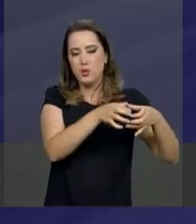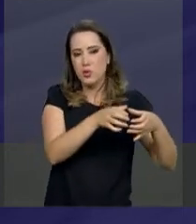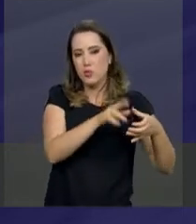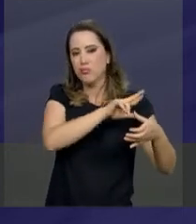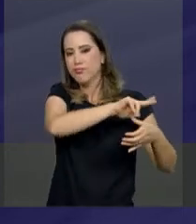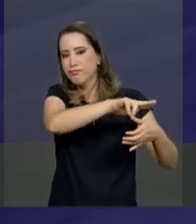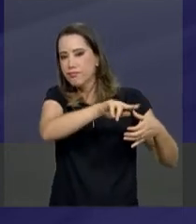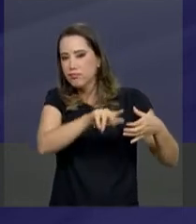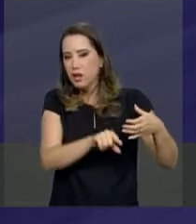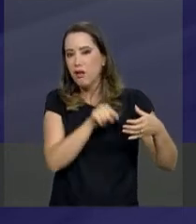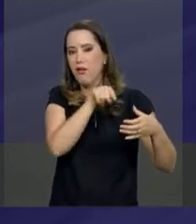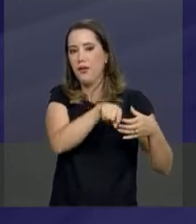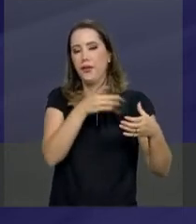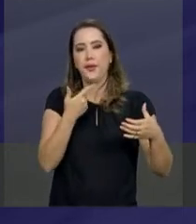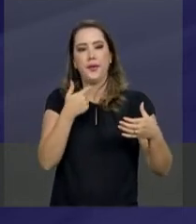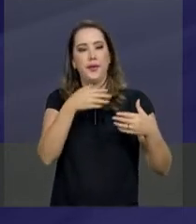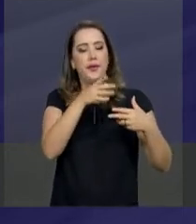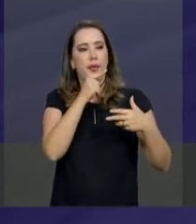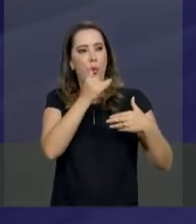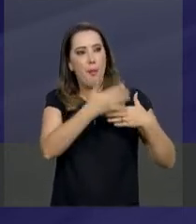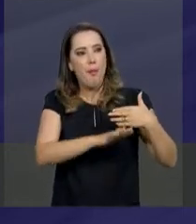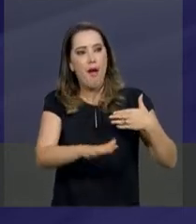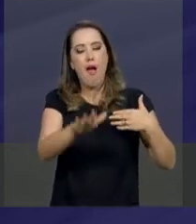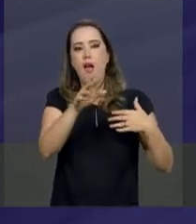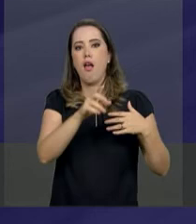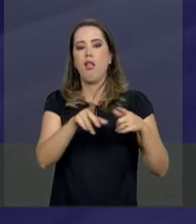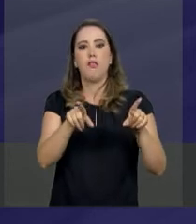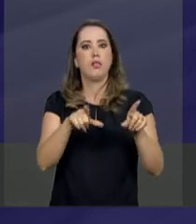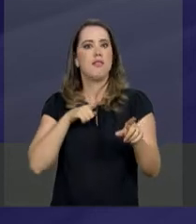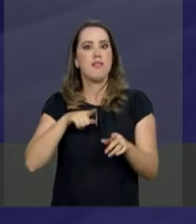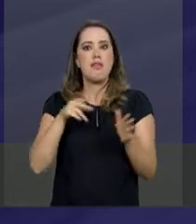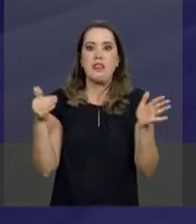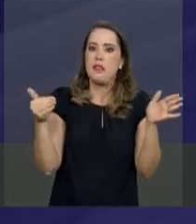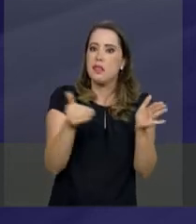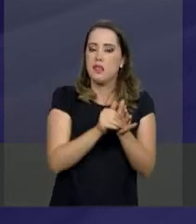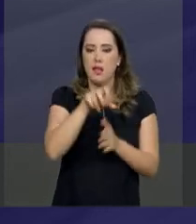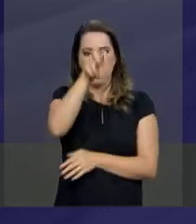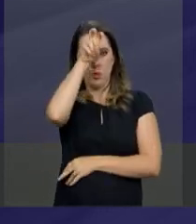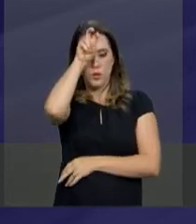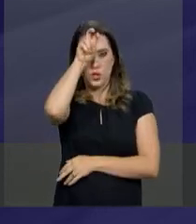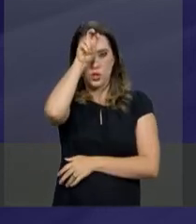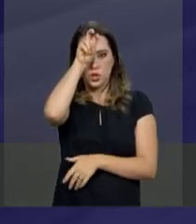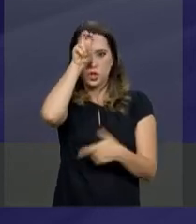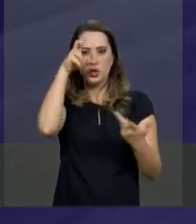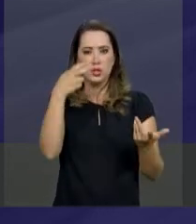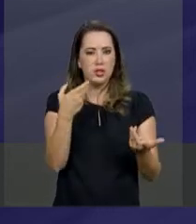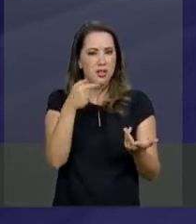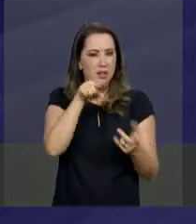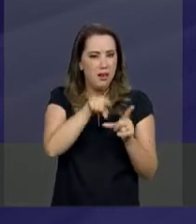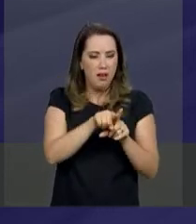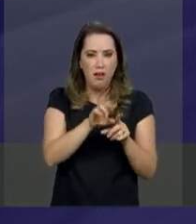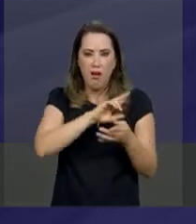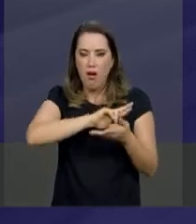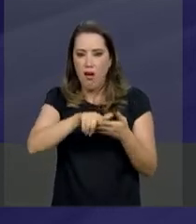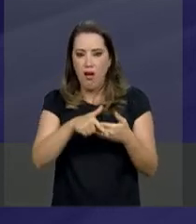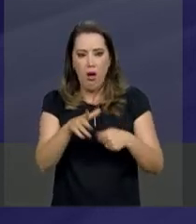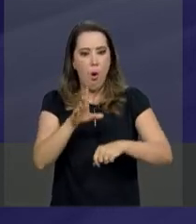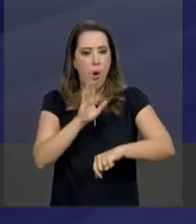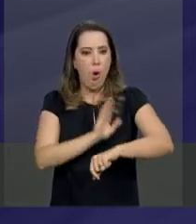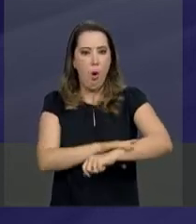tecnologia do mediterrâneo e atlântico é nos iam só em